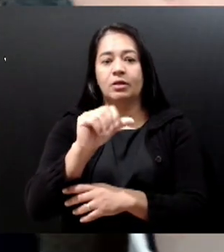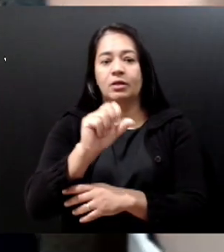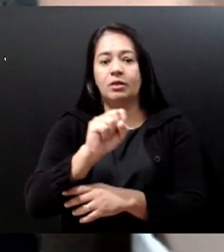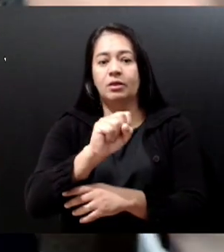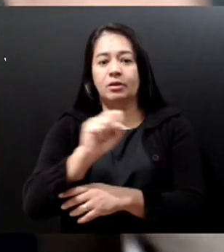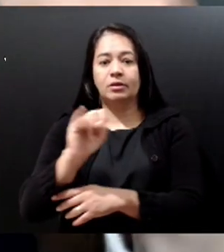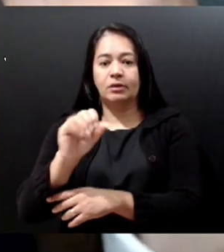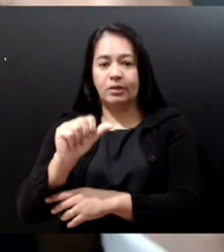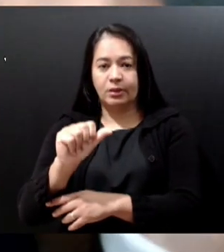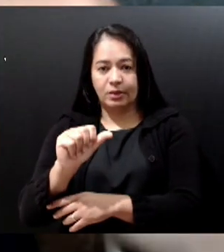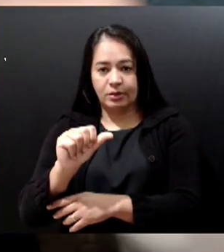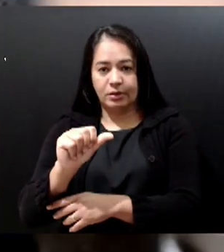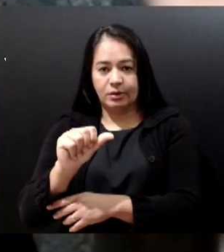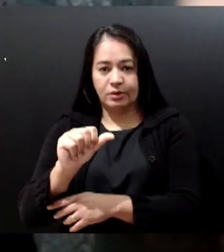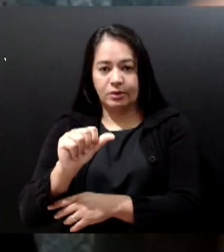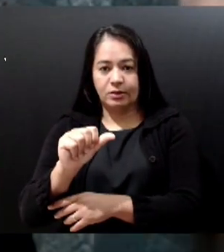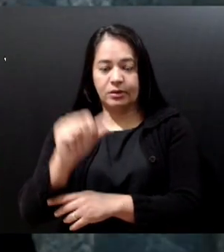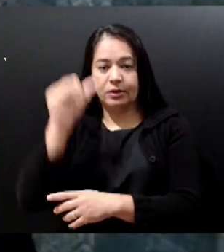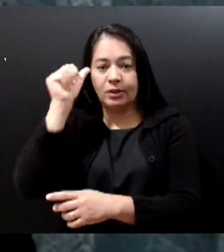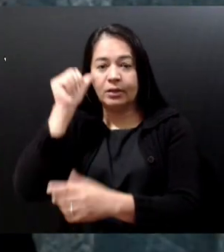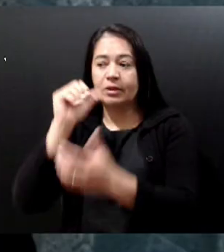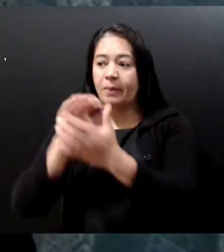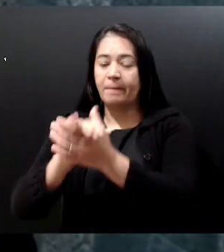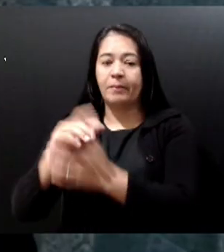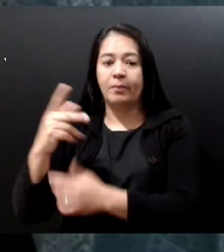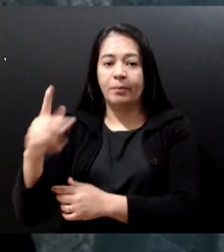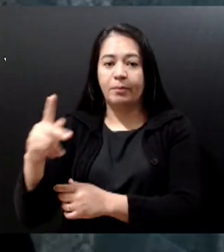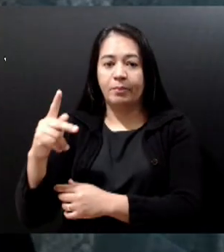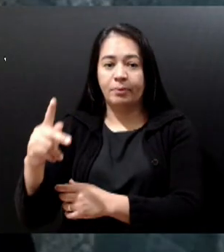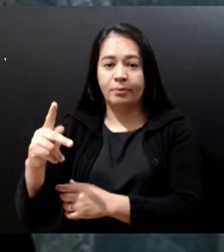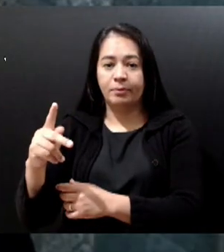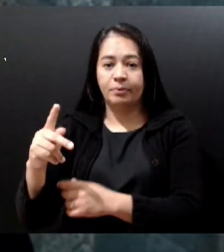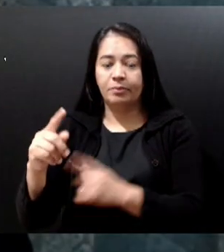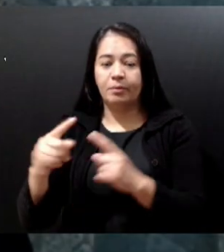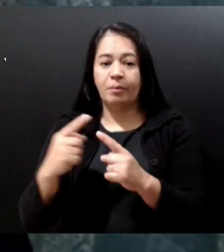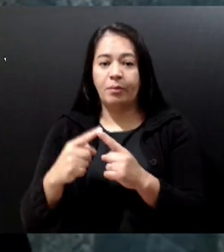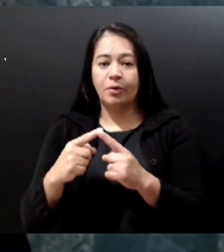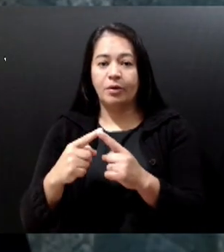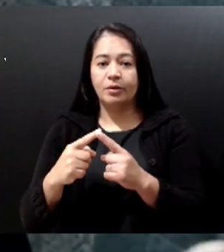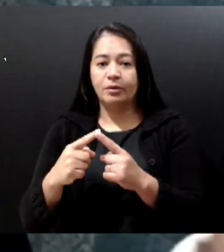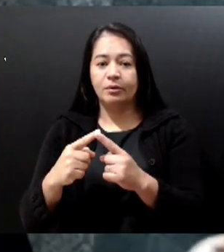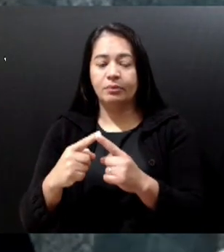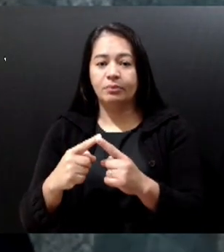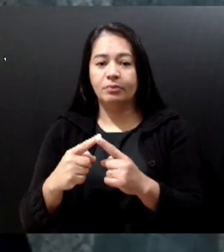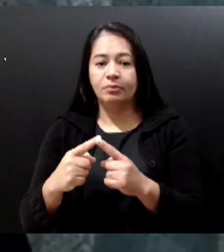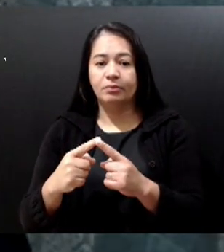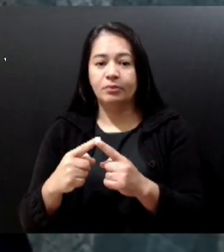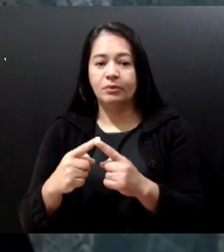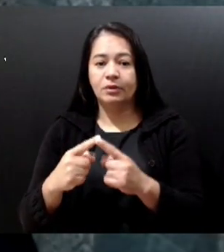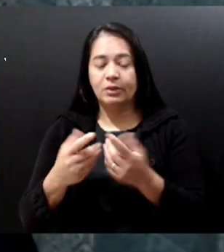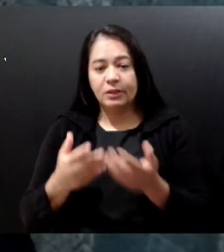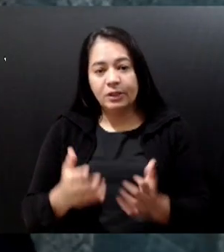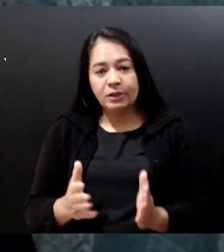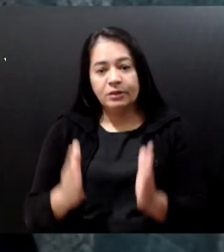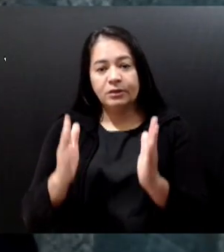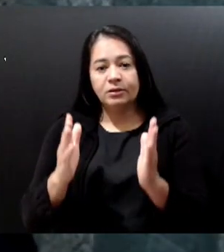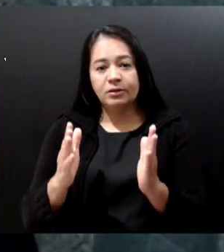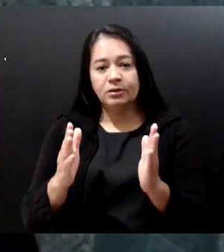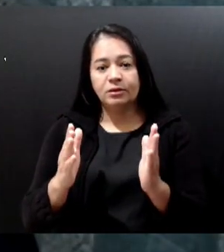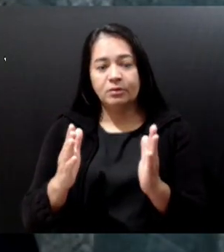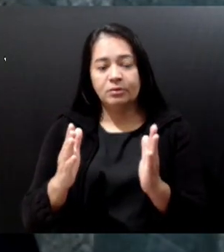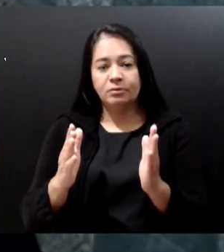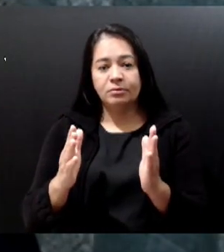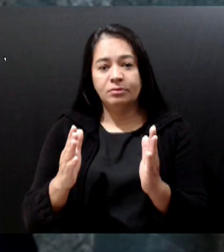sua companheira, que cuidava da criança desde criança, desde quando ela nasce, e ele tinha por ela